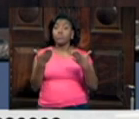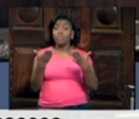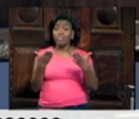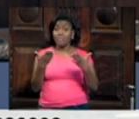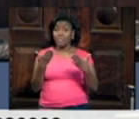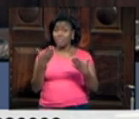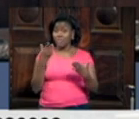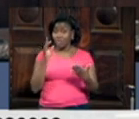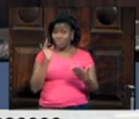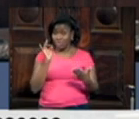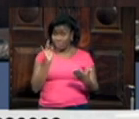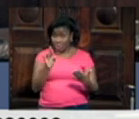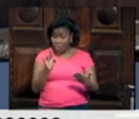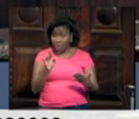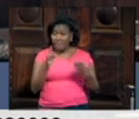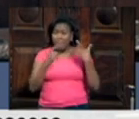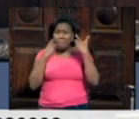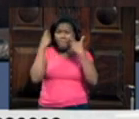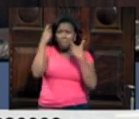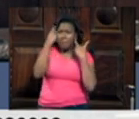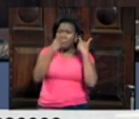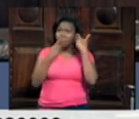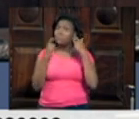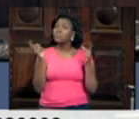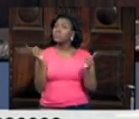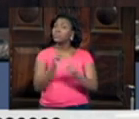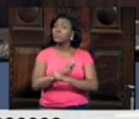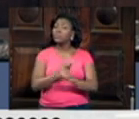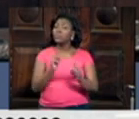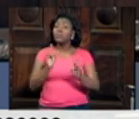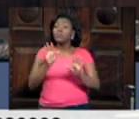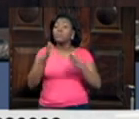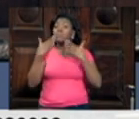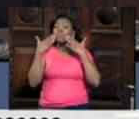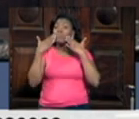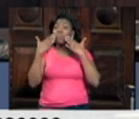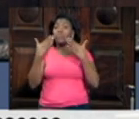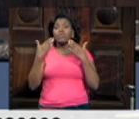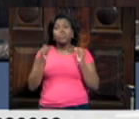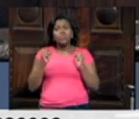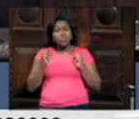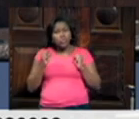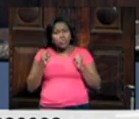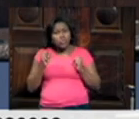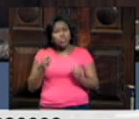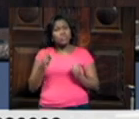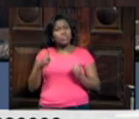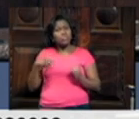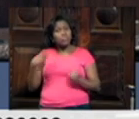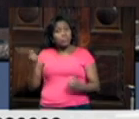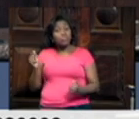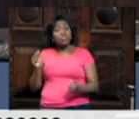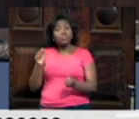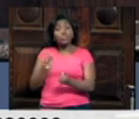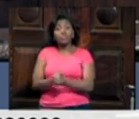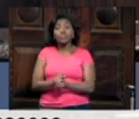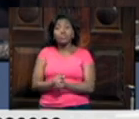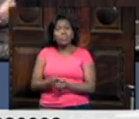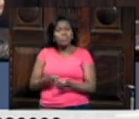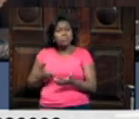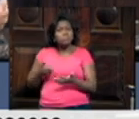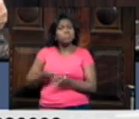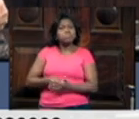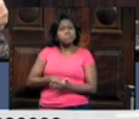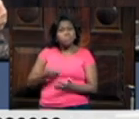não só das nossas preocupações, mas do esforço conjunto para tentar superar